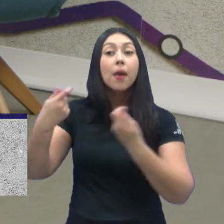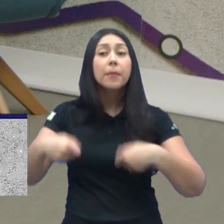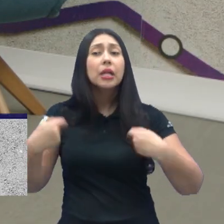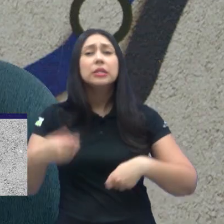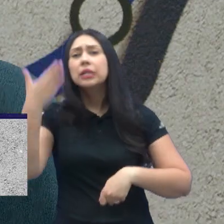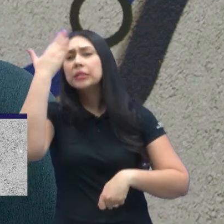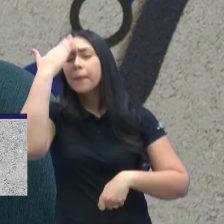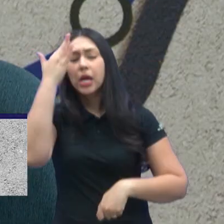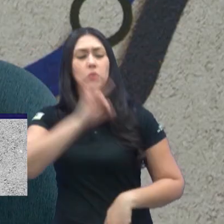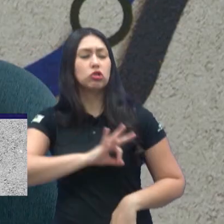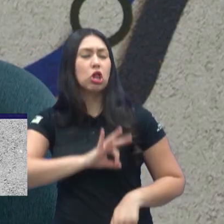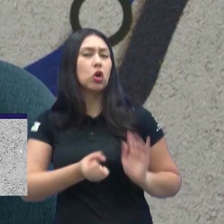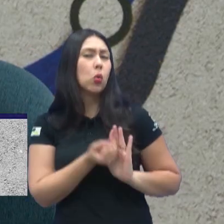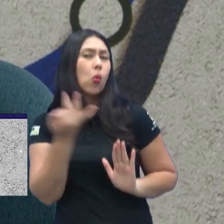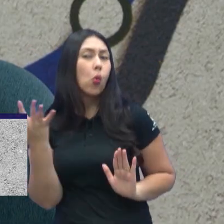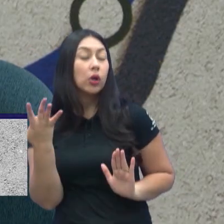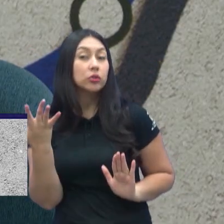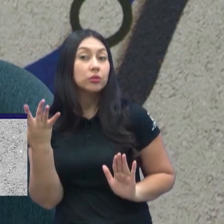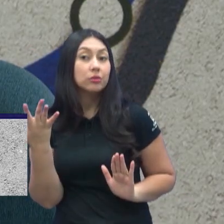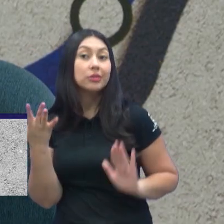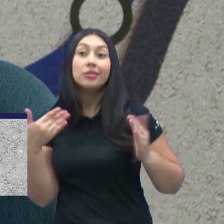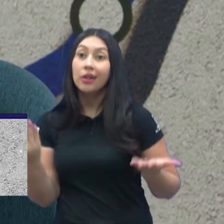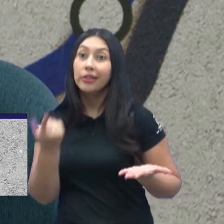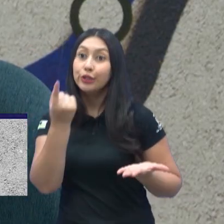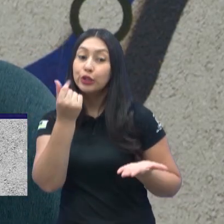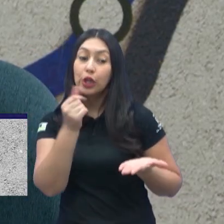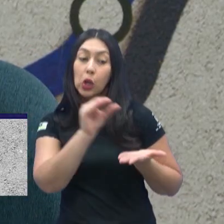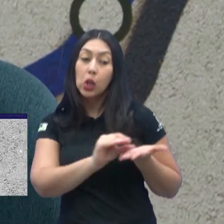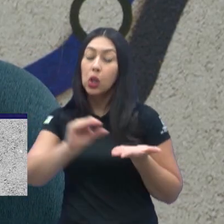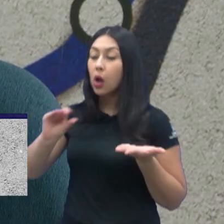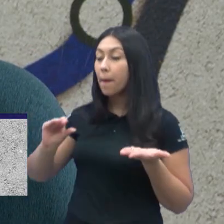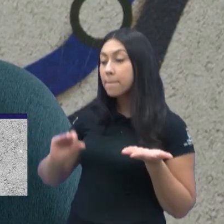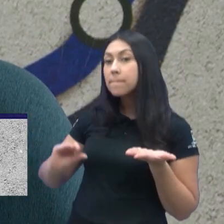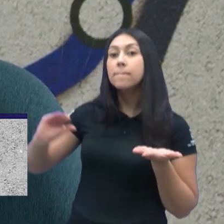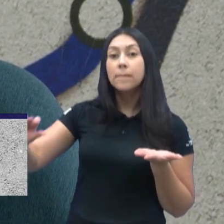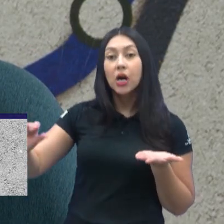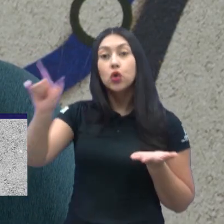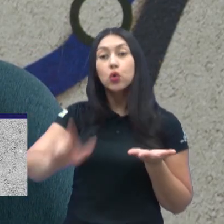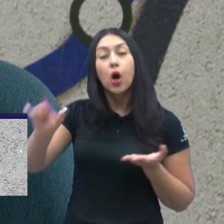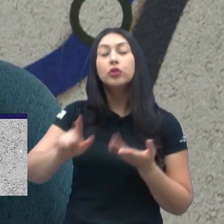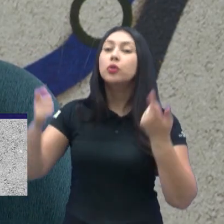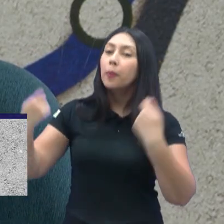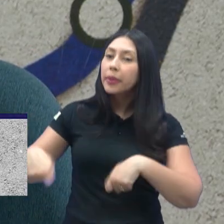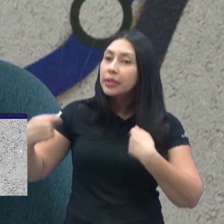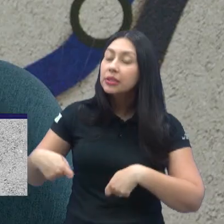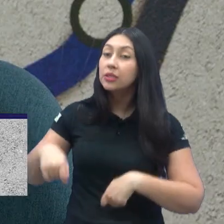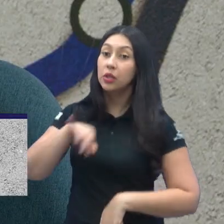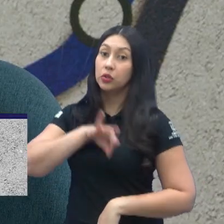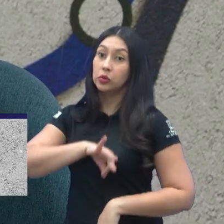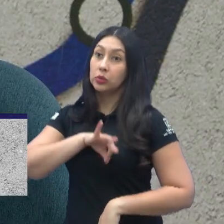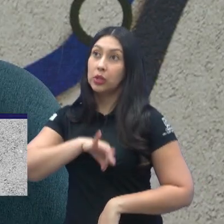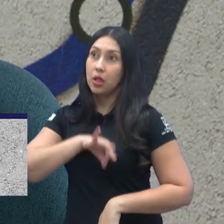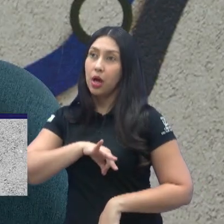rendimento dele e uma contribuição que caiba no bolso dele. Obviamente, ele tem que fazer isso de um salário, pelo menos